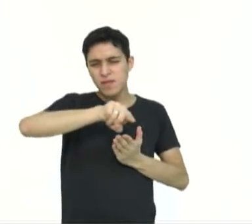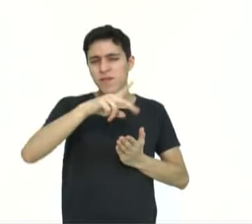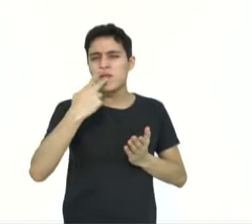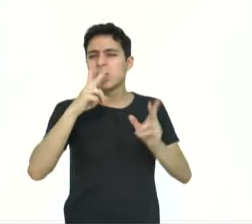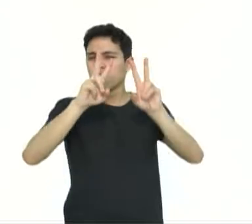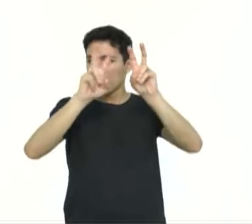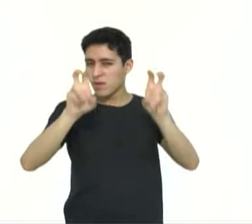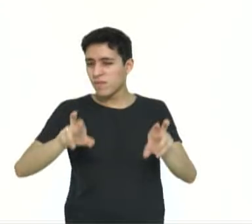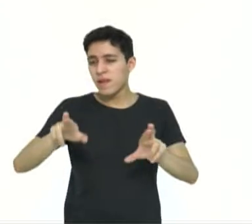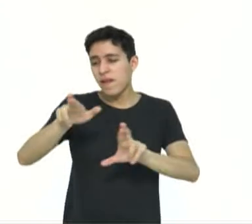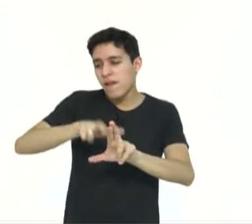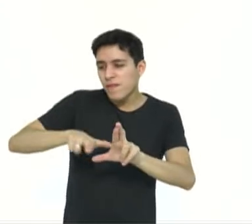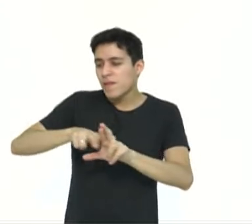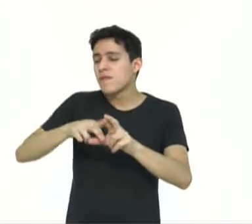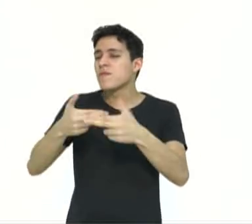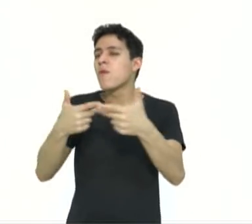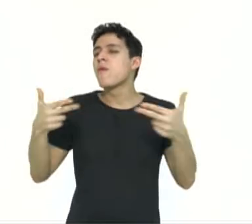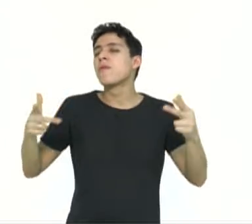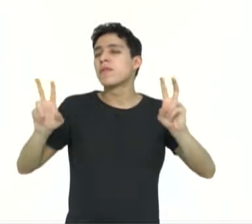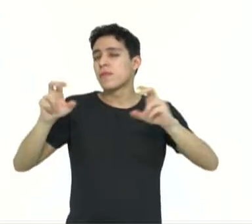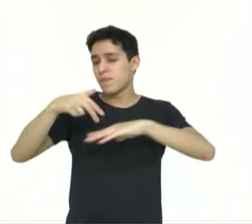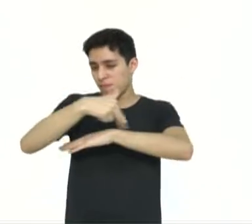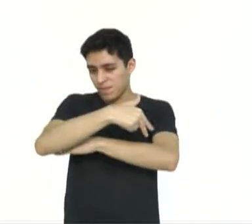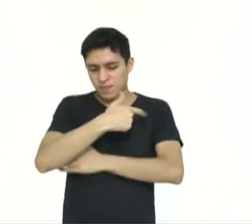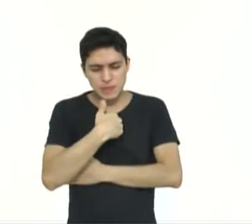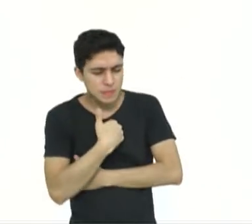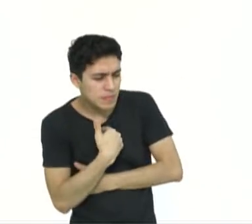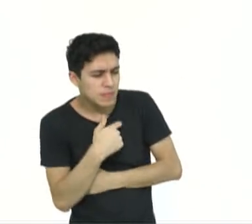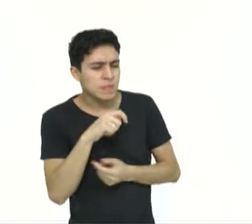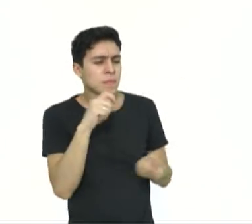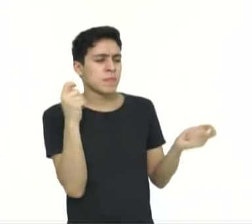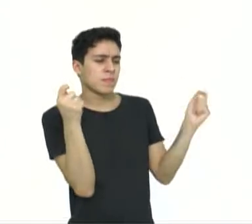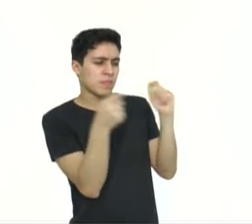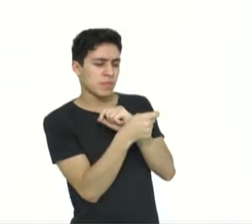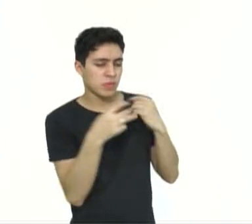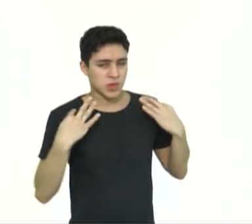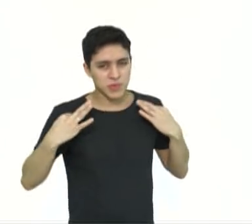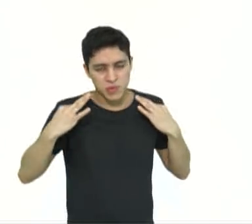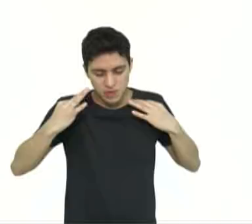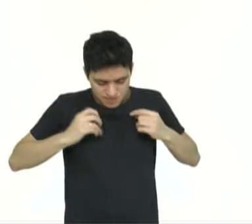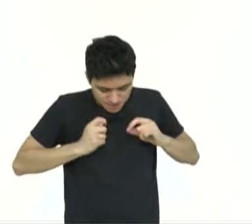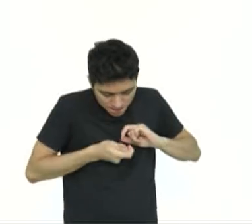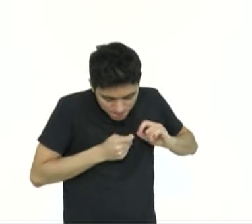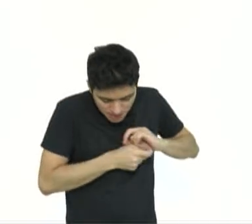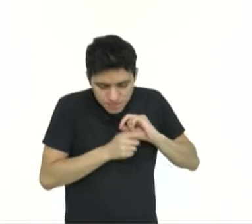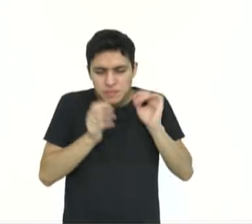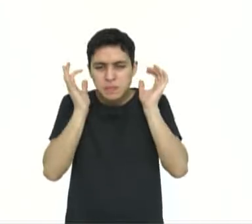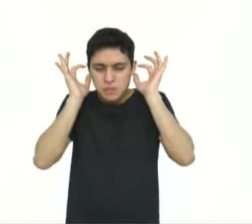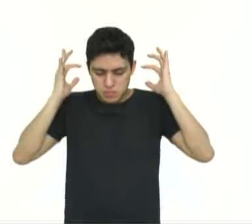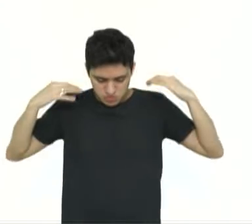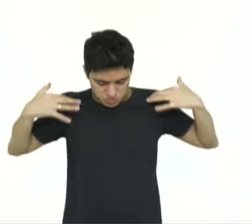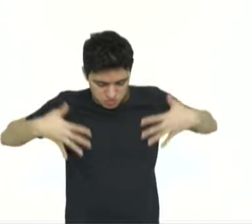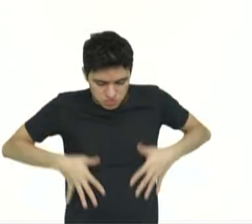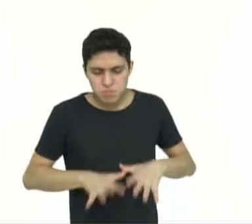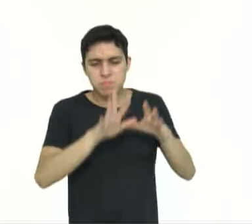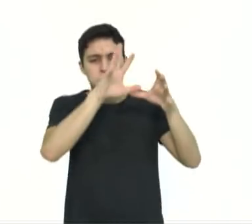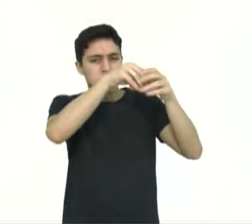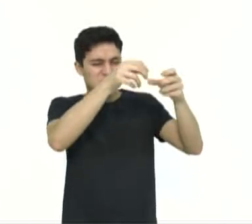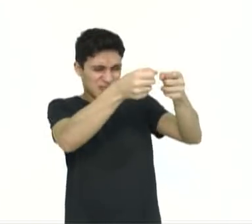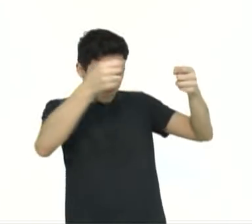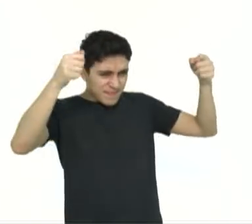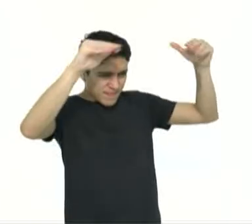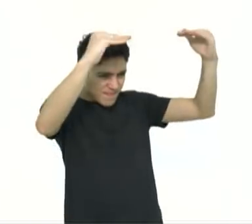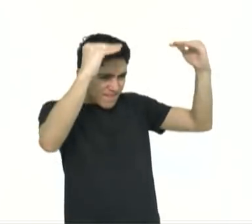de artigos de moda? Tenho feito algumas adaptações nas roupas e acessórios que tenho no guarda-roupa e